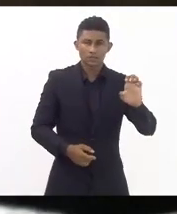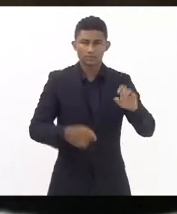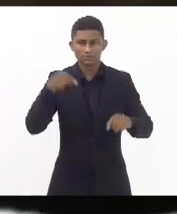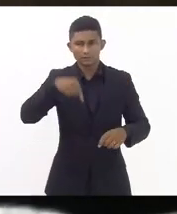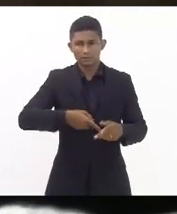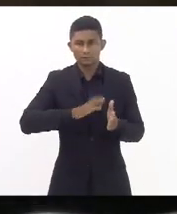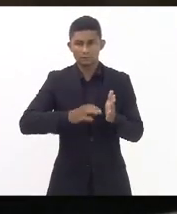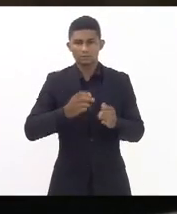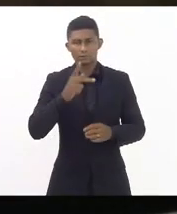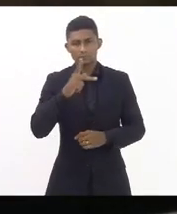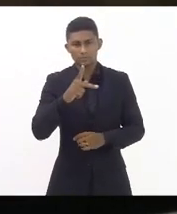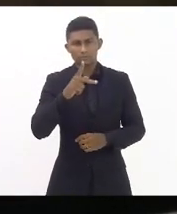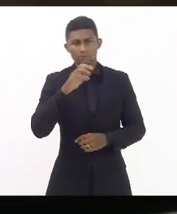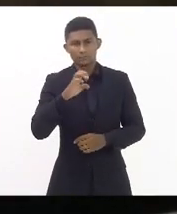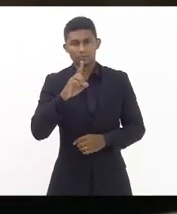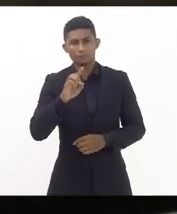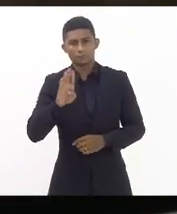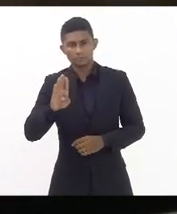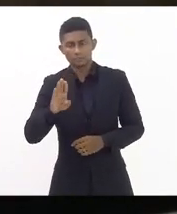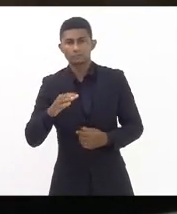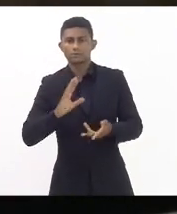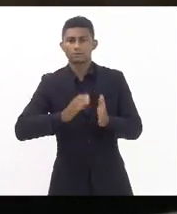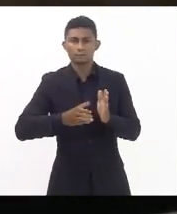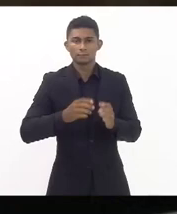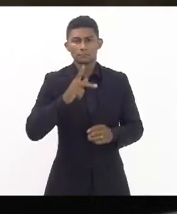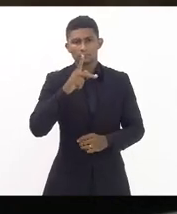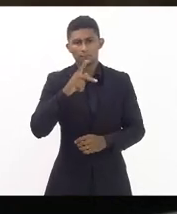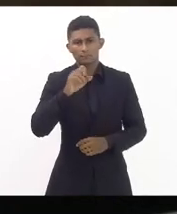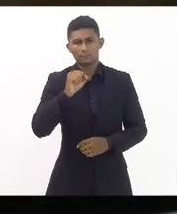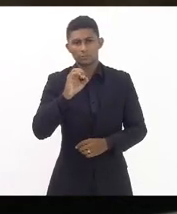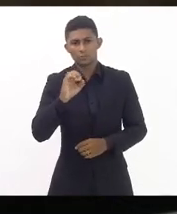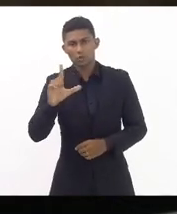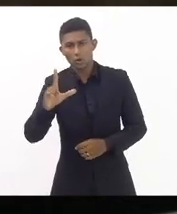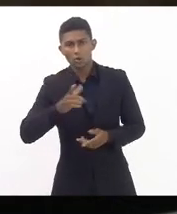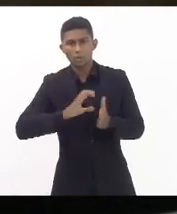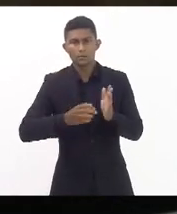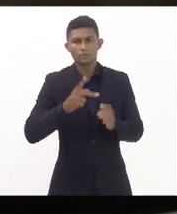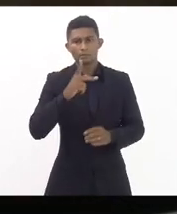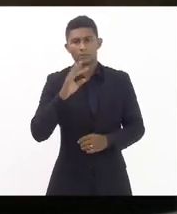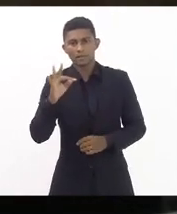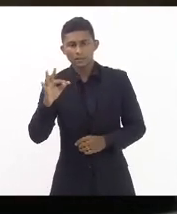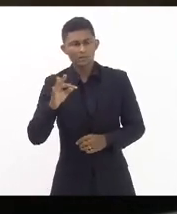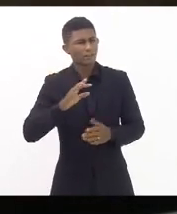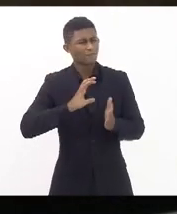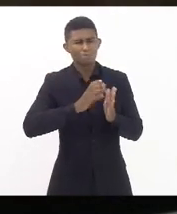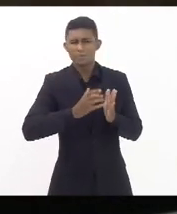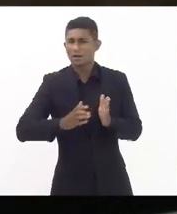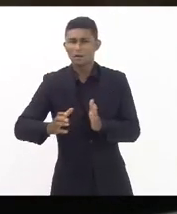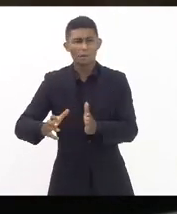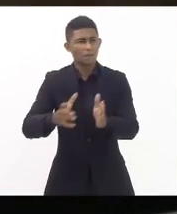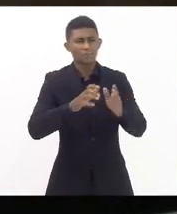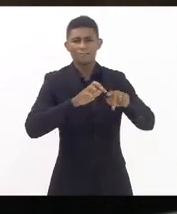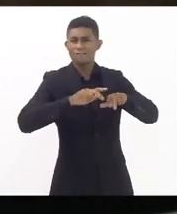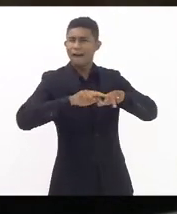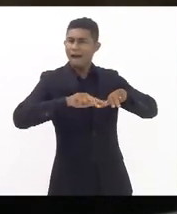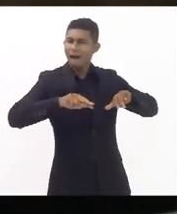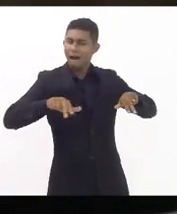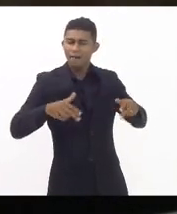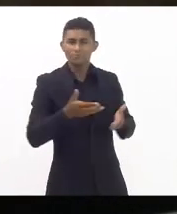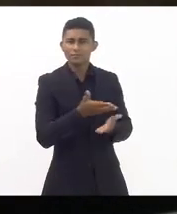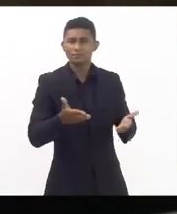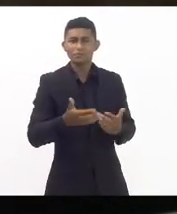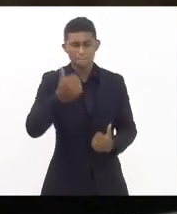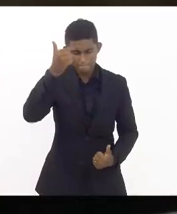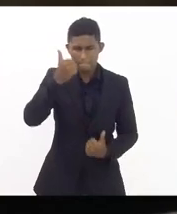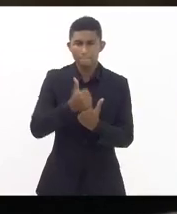PCdoB, está aqui o PSOL, está aqui o PT, vários partidos políticos que